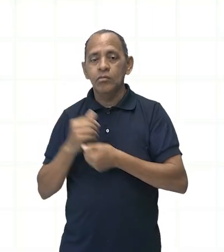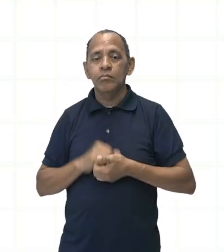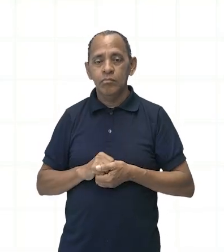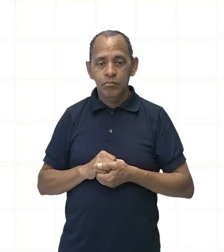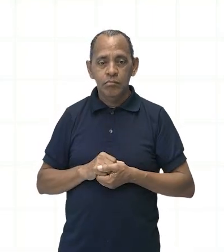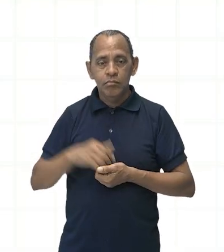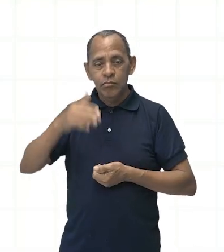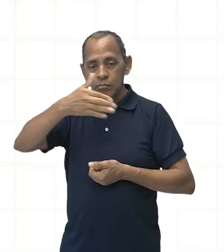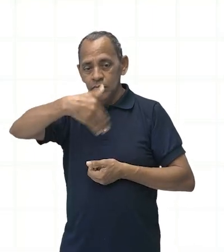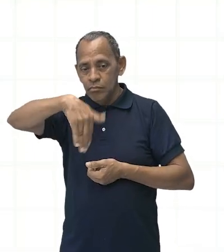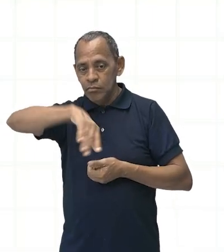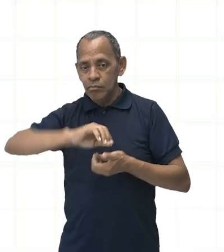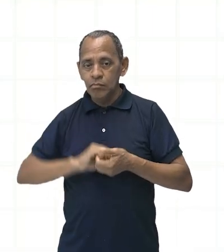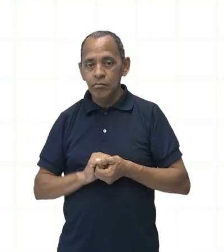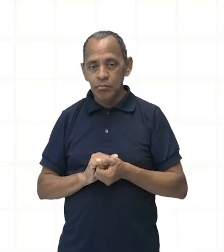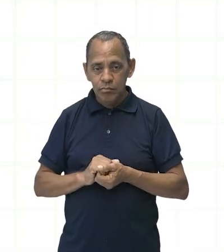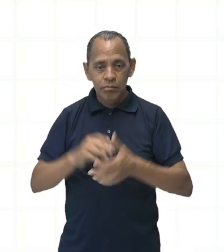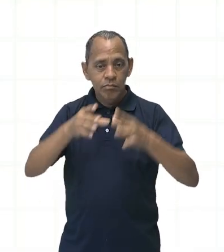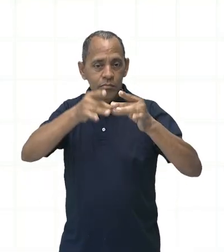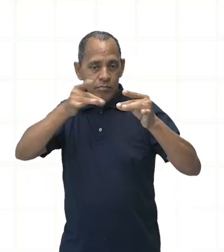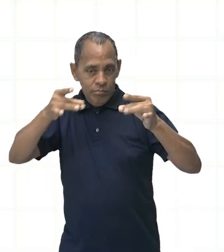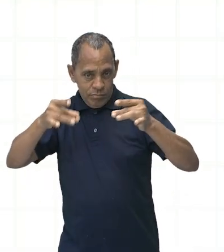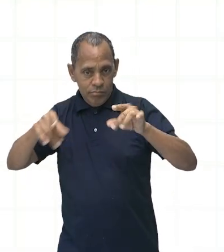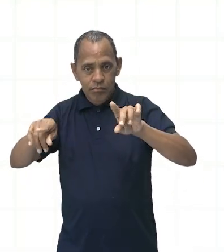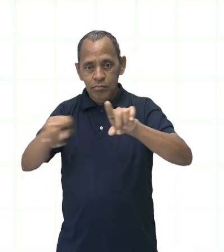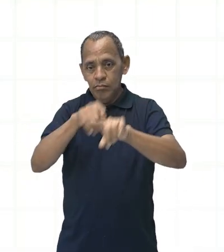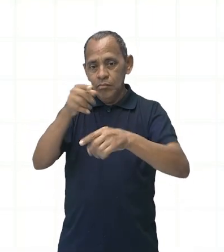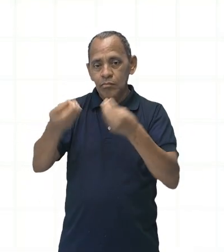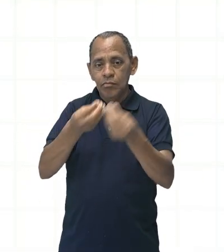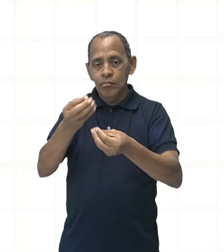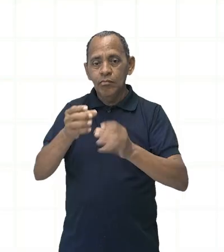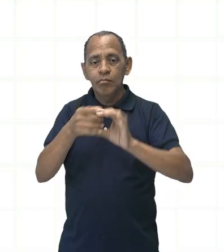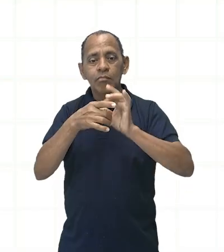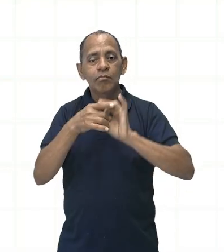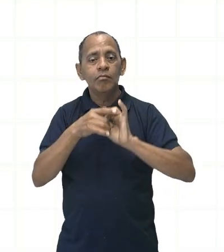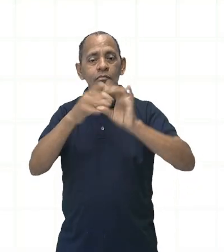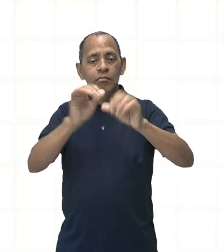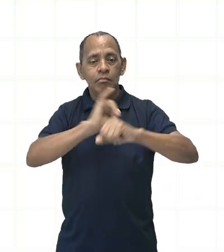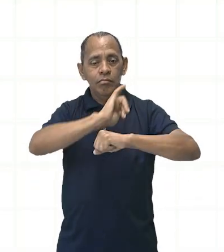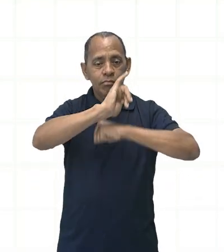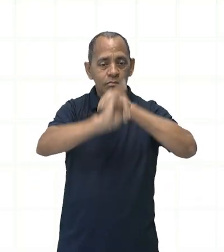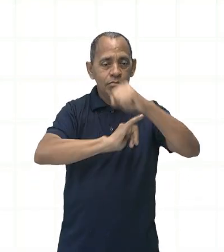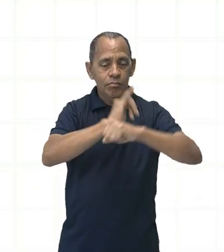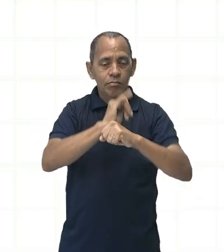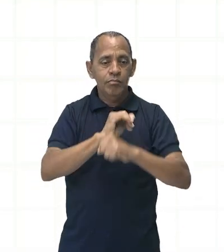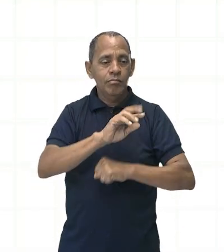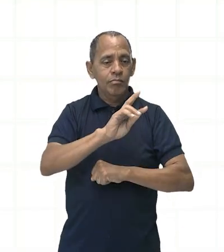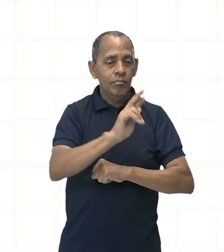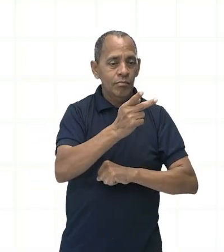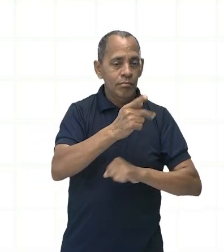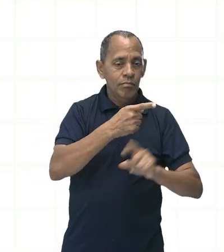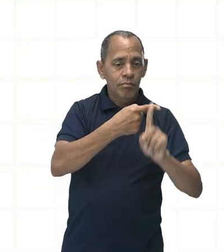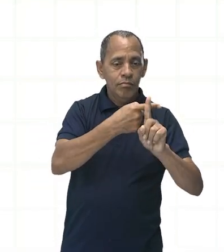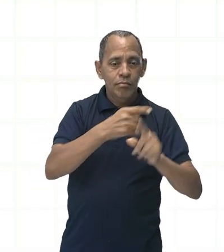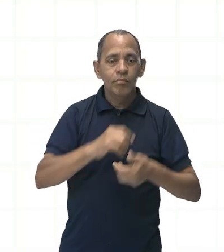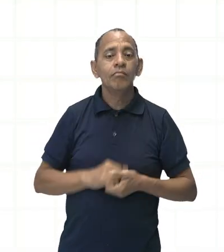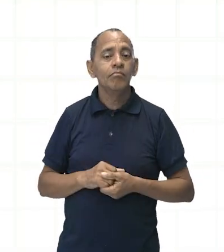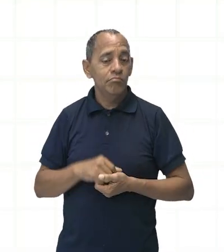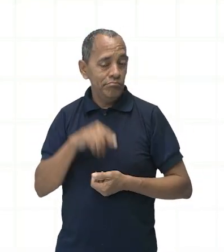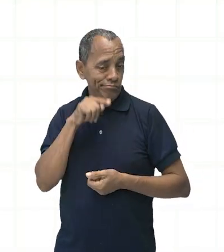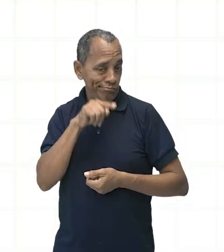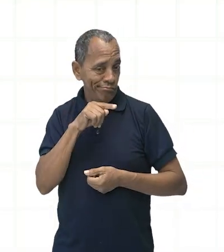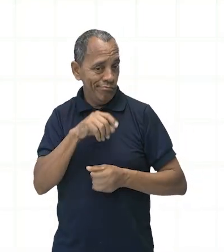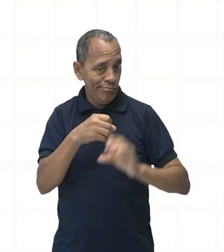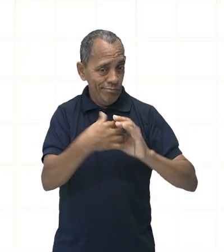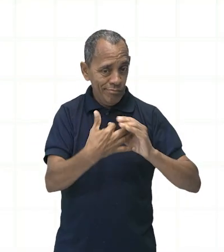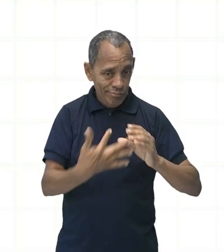meio aquoso, ou seja, em meio ali de água, ele vai liberar íons H+. E essa é a